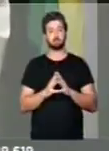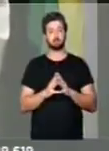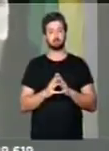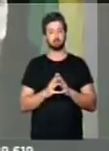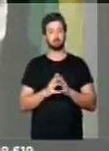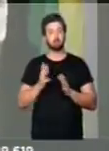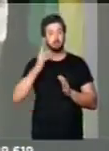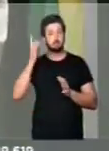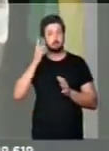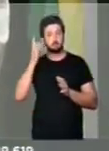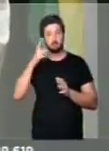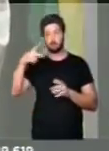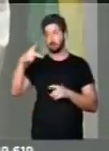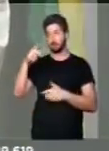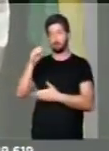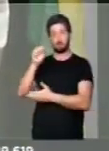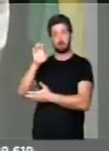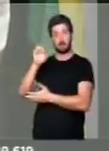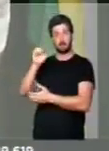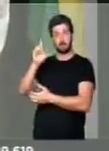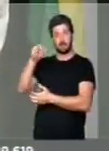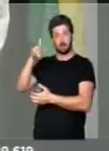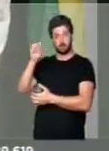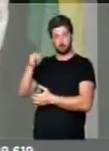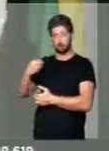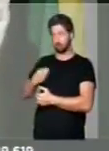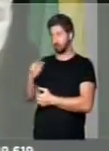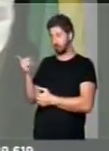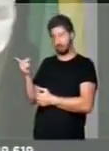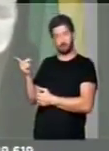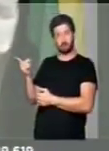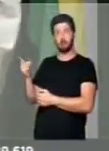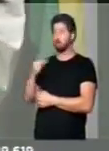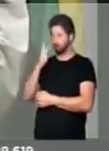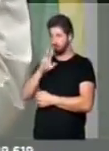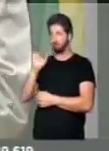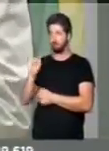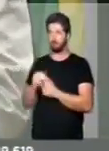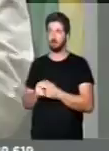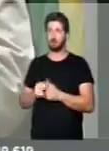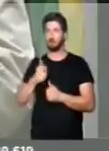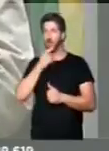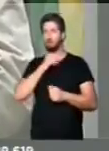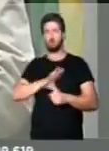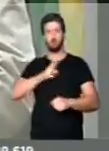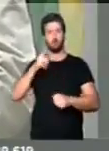O deputado Parlandim, que aqui está e deverá falar, é um lutador